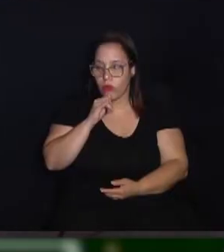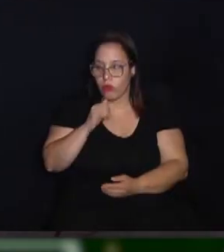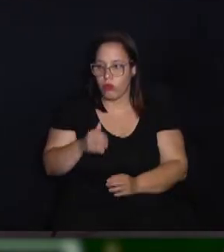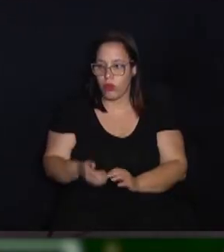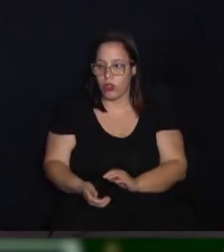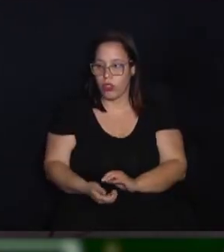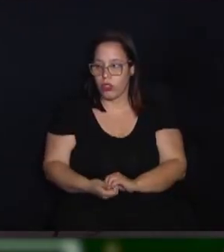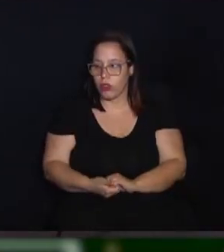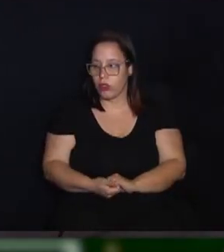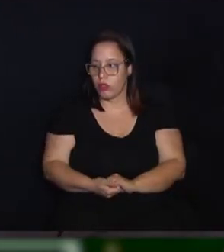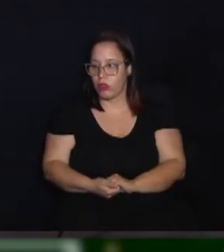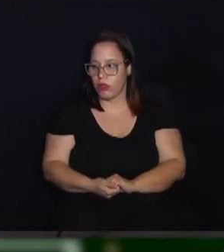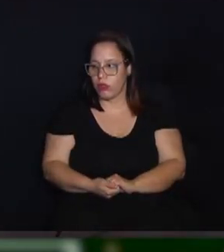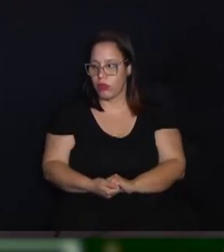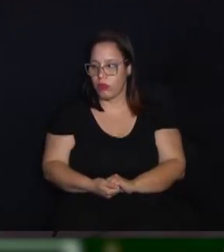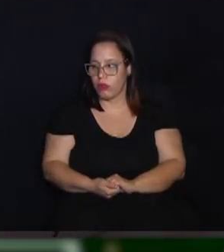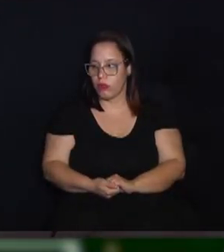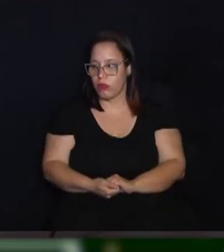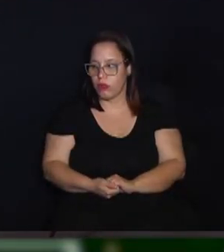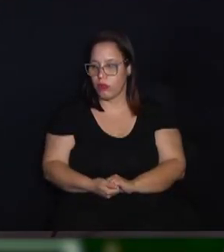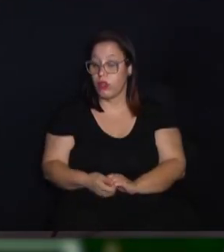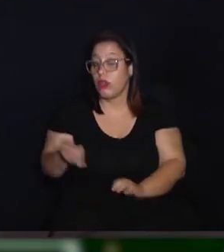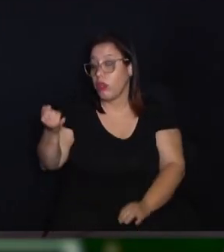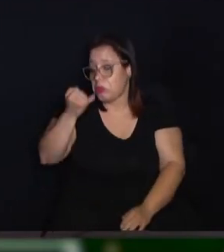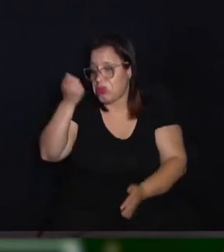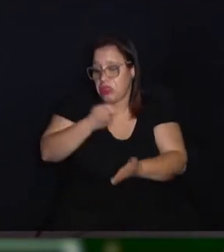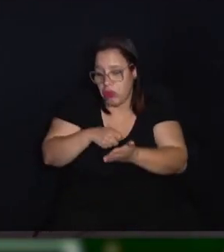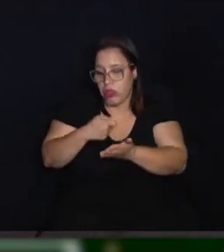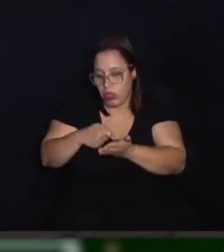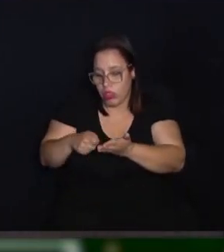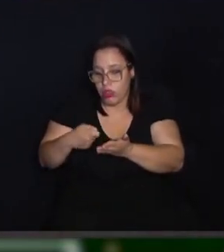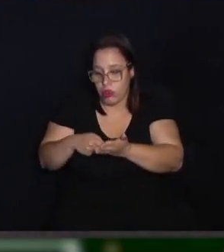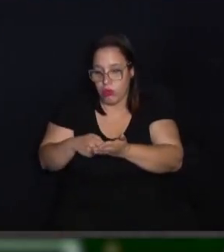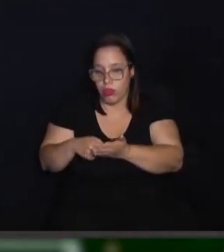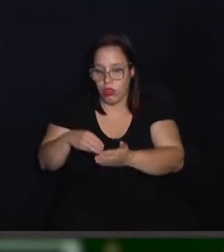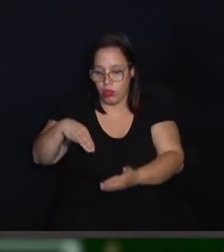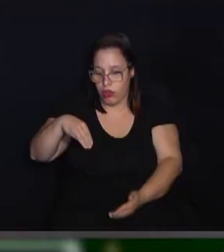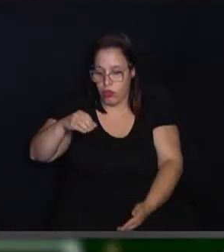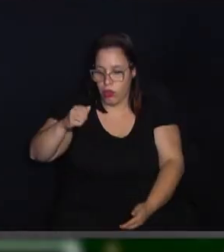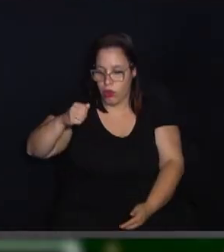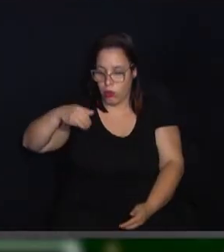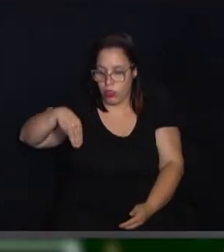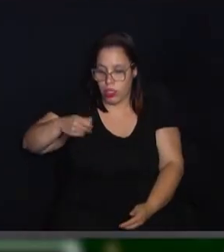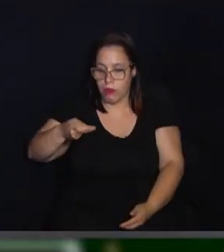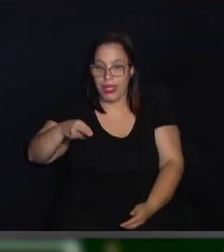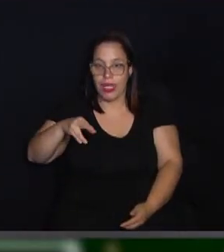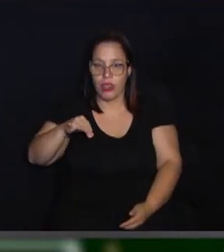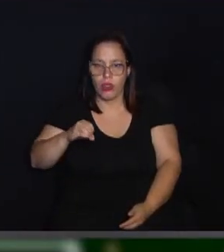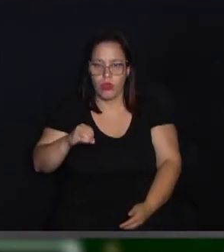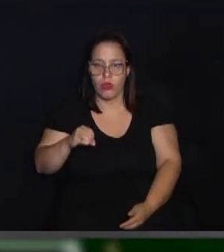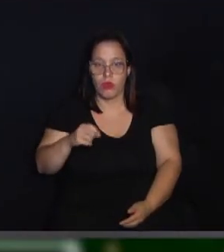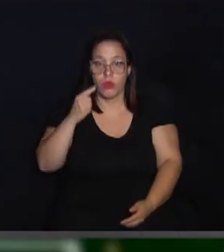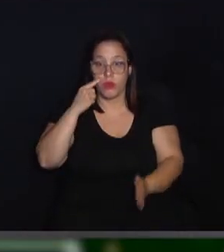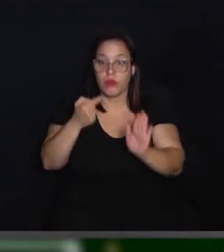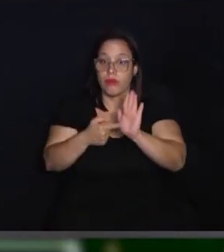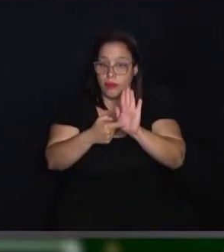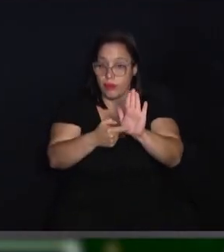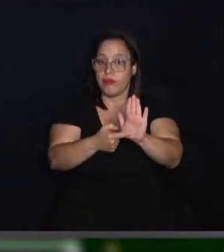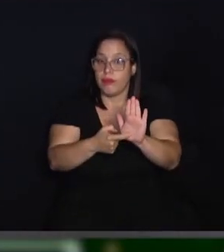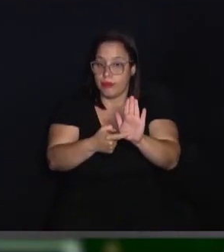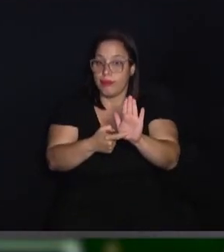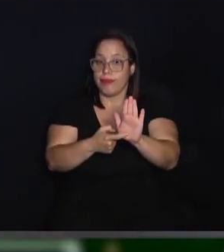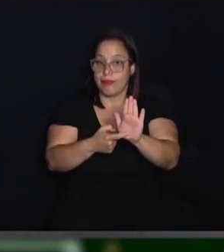Bernardo Uana, que é um importantíssimo escritor moçambicano. Enfim, essa é um pouco uma amostra